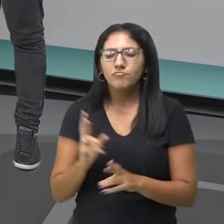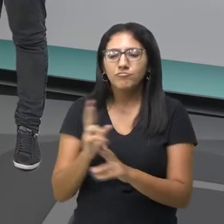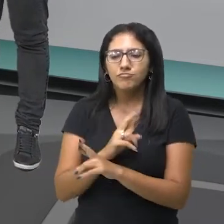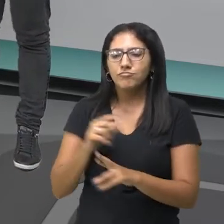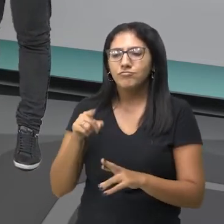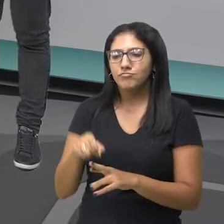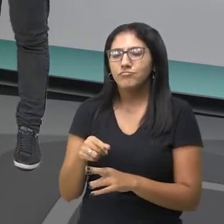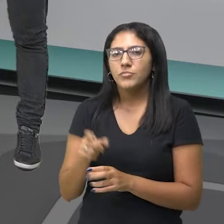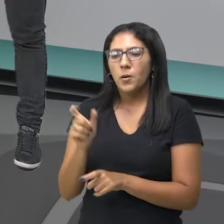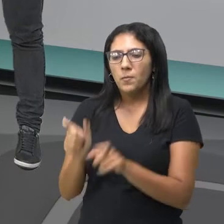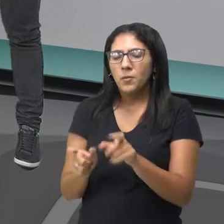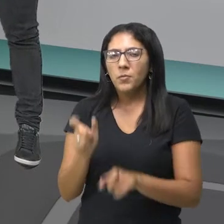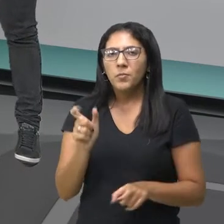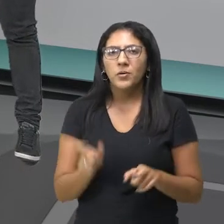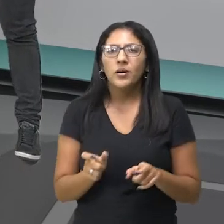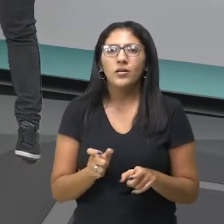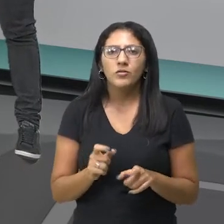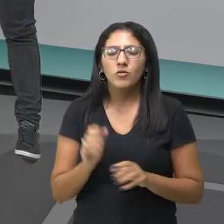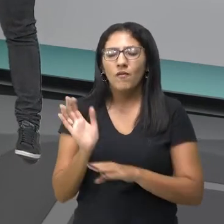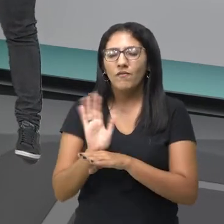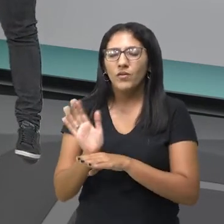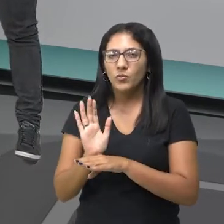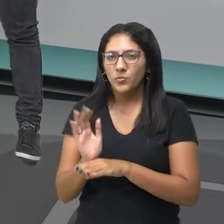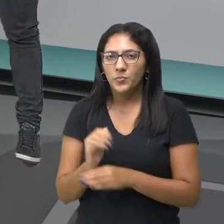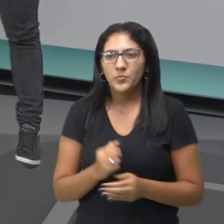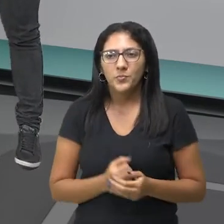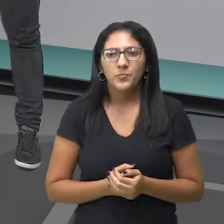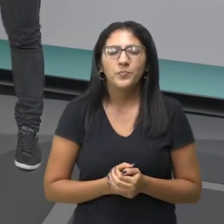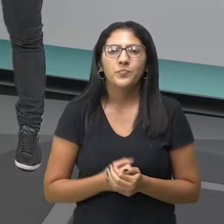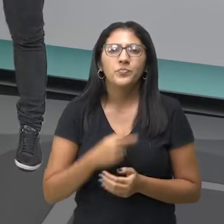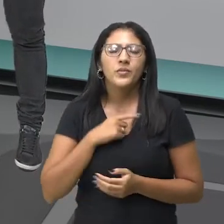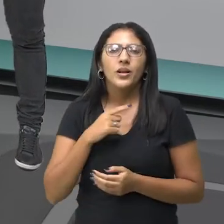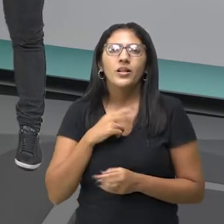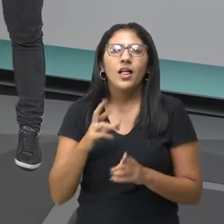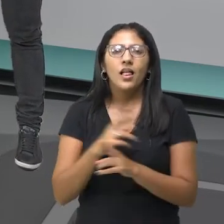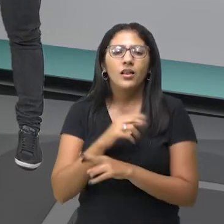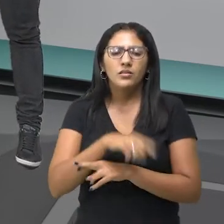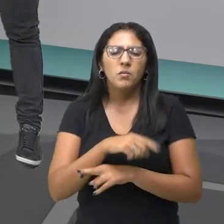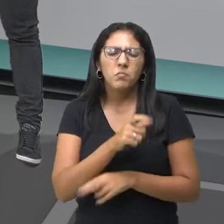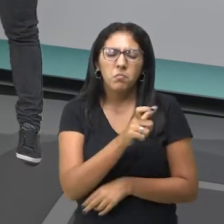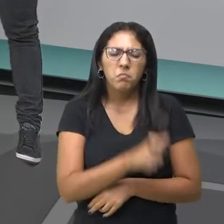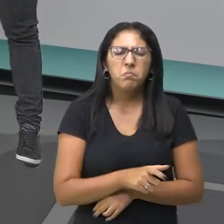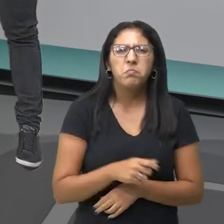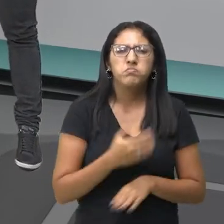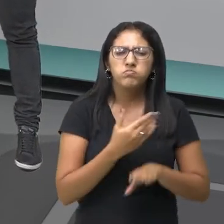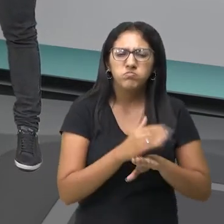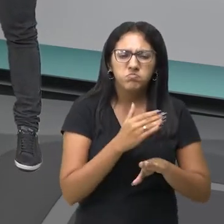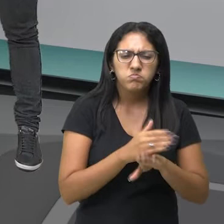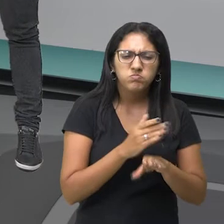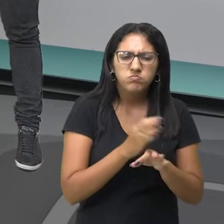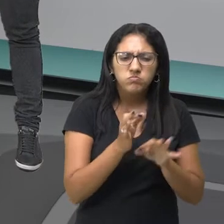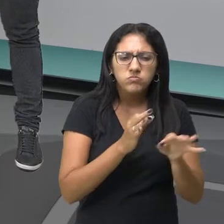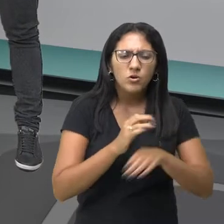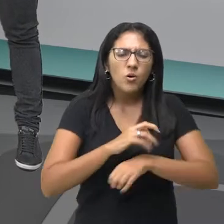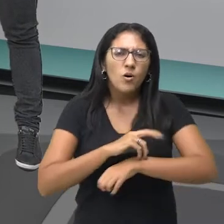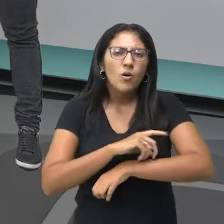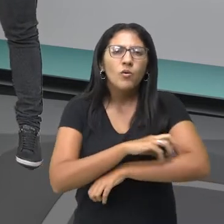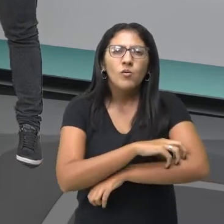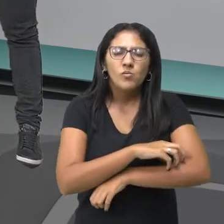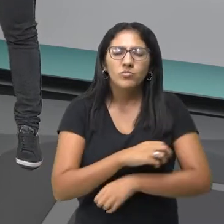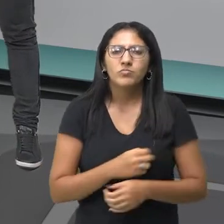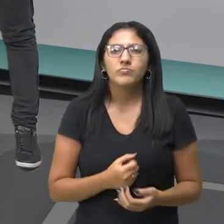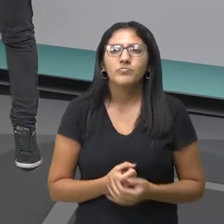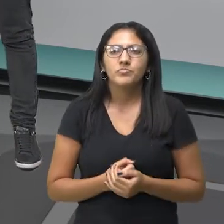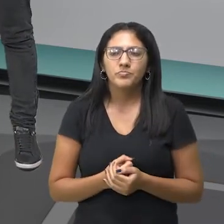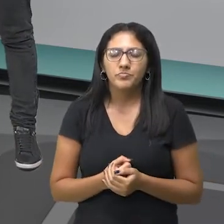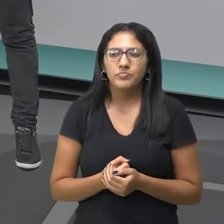esse texto aqui fala sobre aquele homem e o fato dele treinar insetos para serem utilizados em filmes.